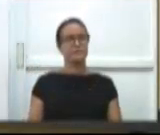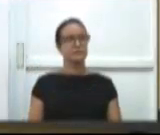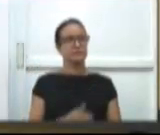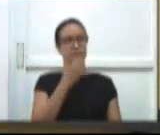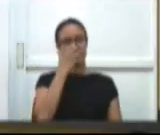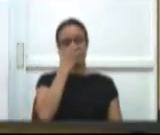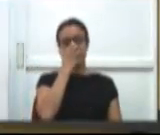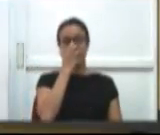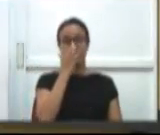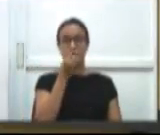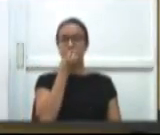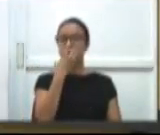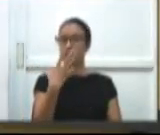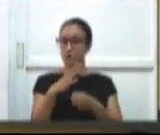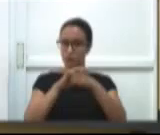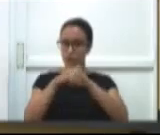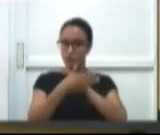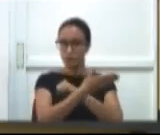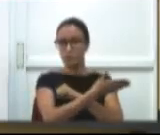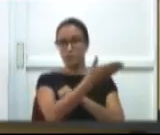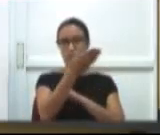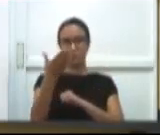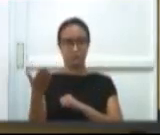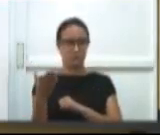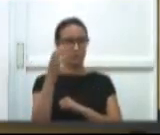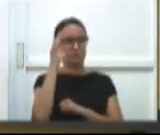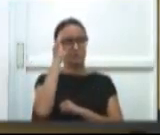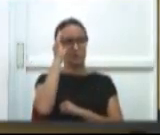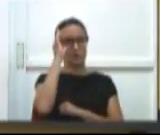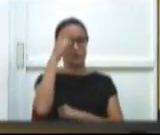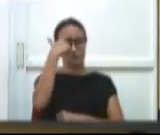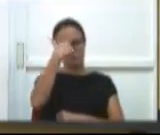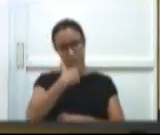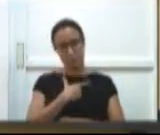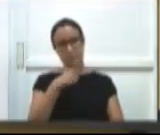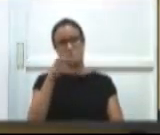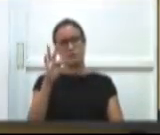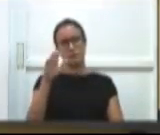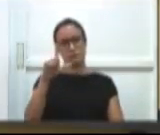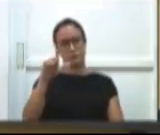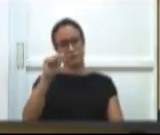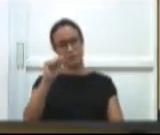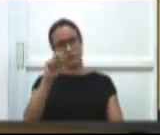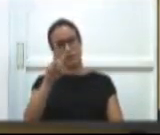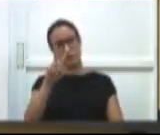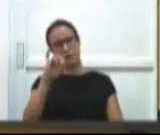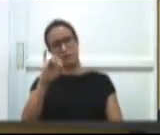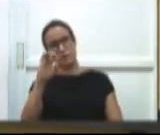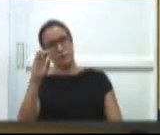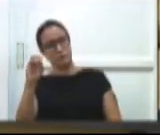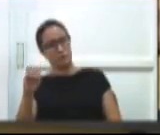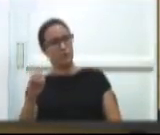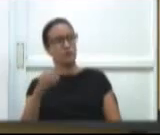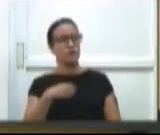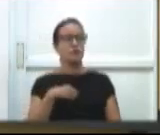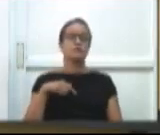Boa noite a todos, né? Eu sou o Flávio. Eu só vim aqui estar agradecendo, né?